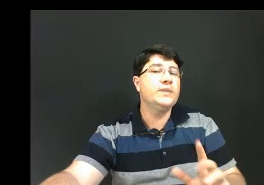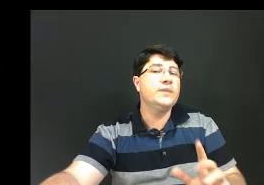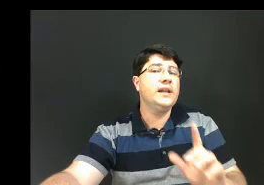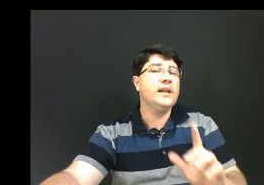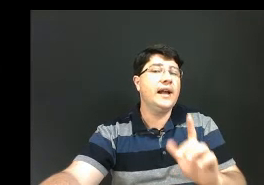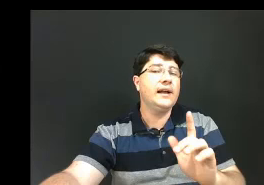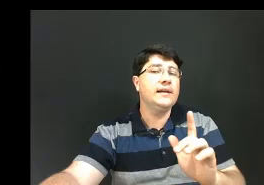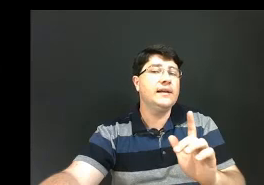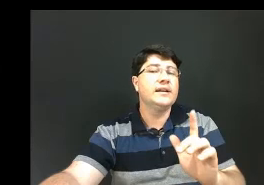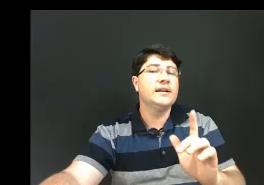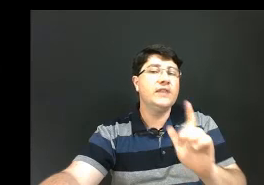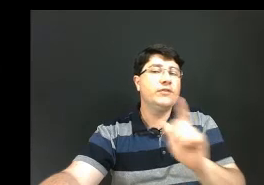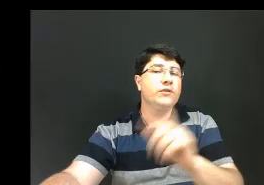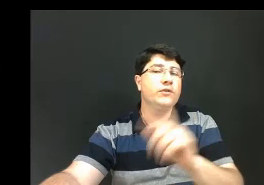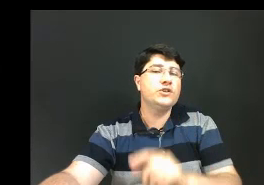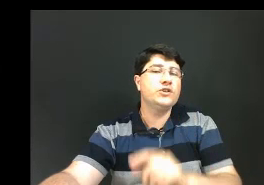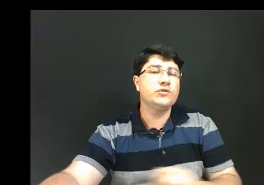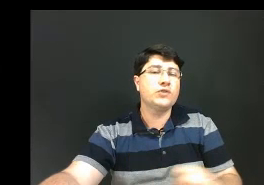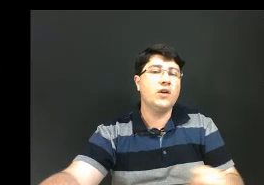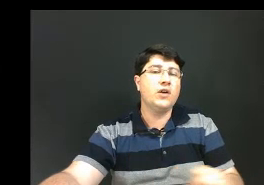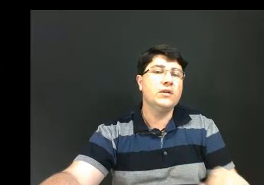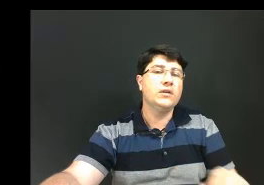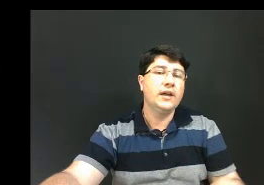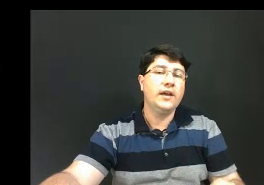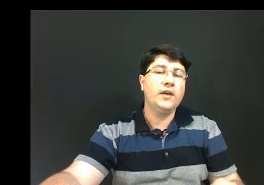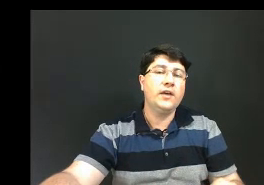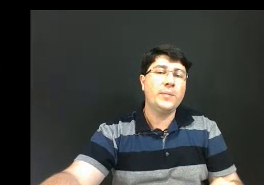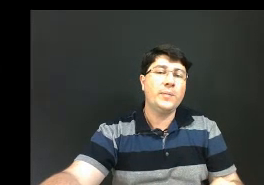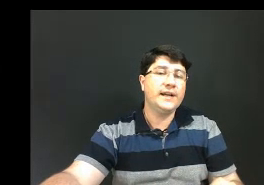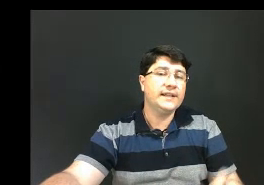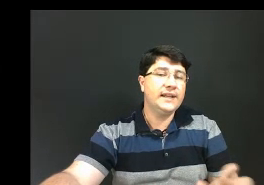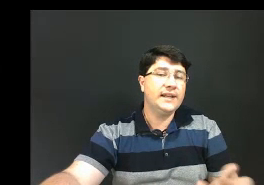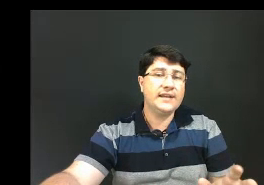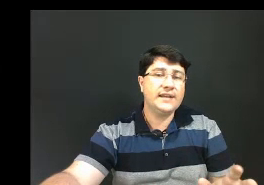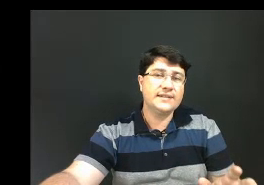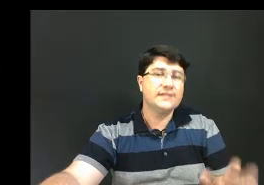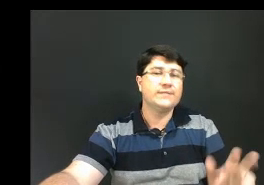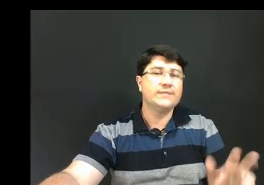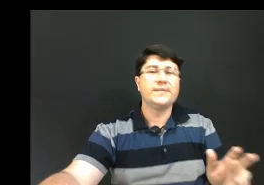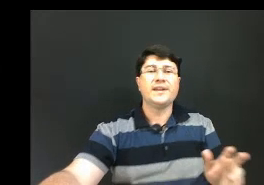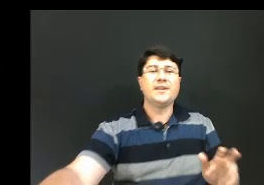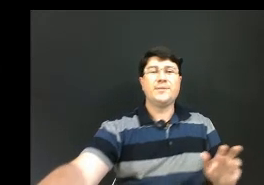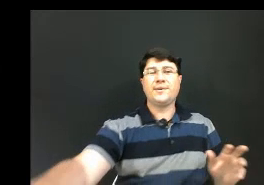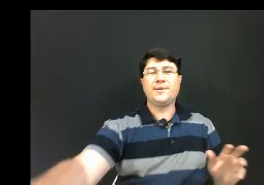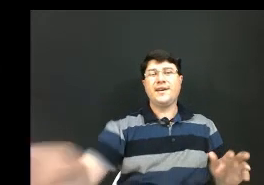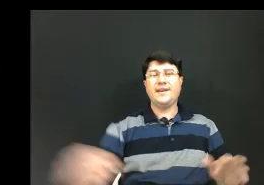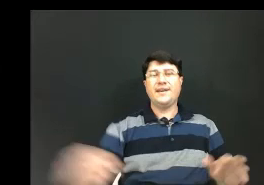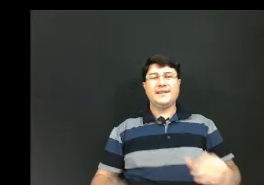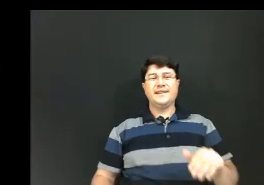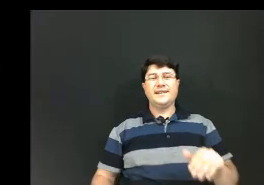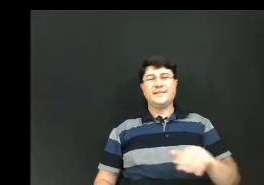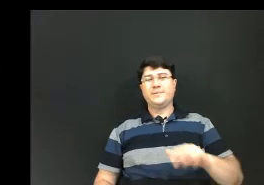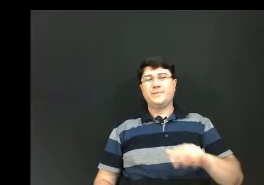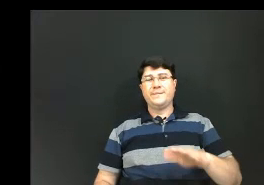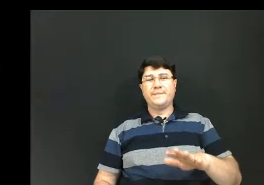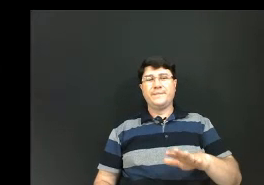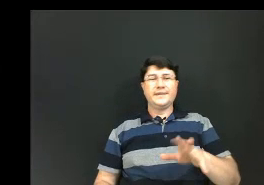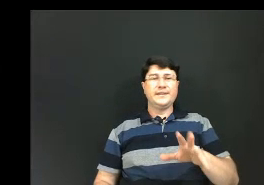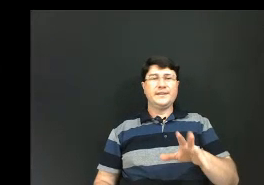de subir lá e fui curtir o sol em uma praia catarinense. Porque